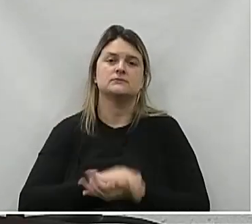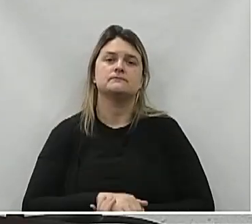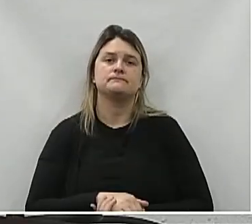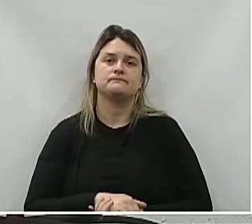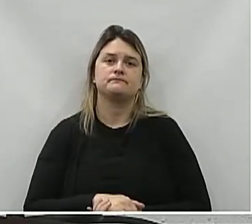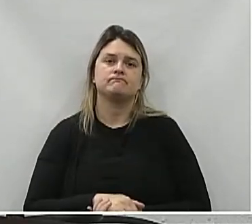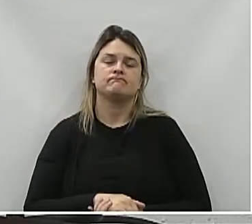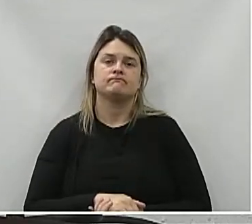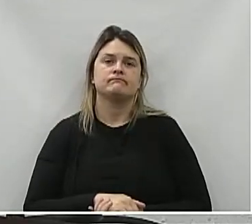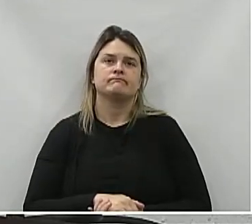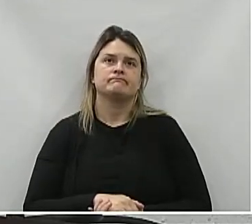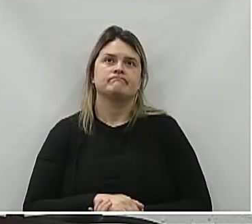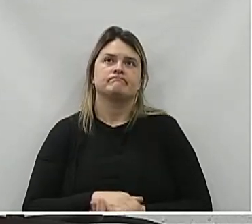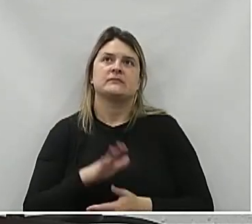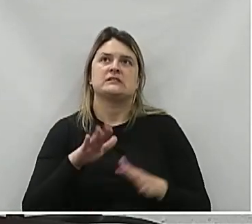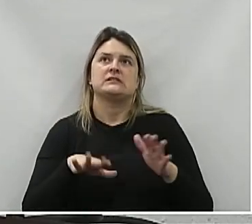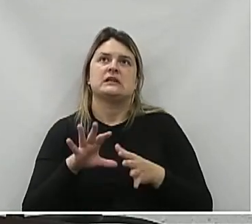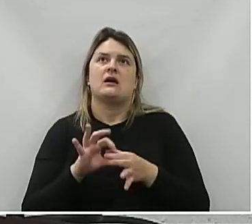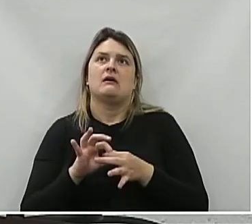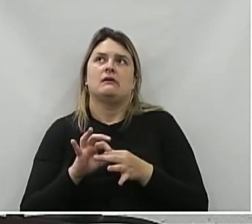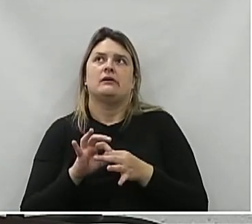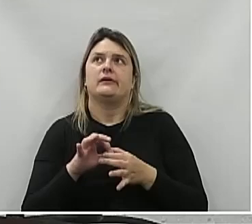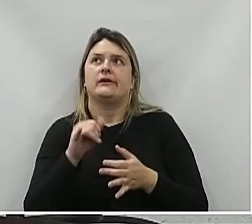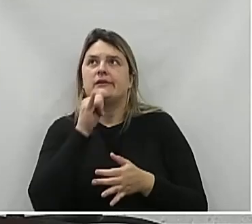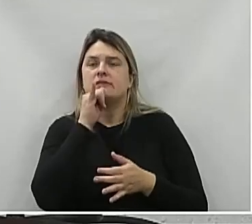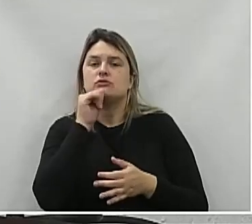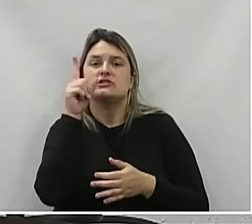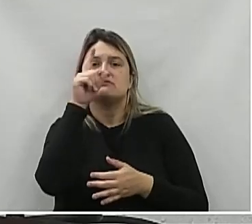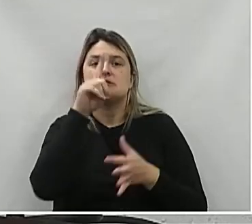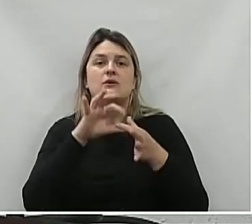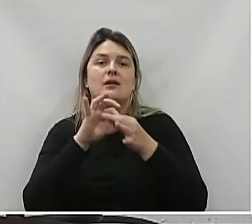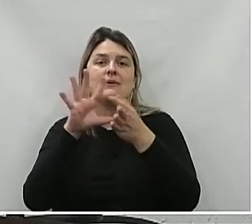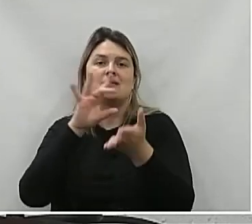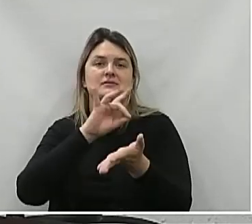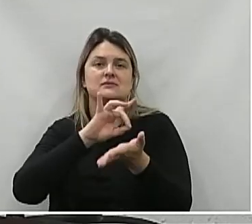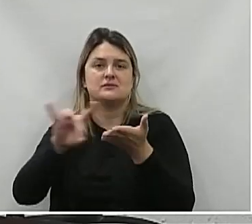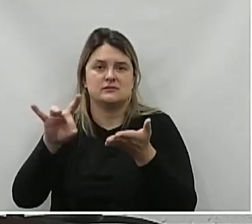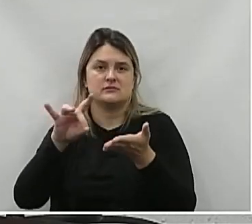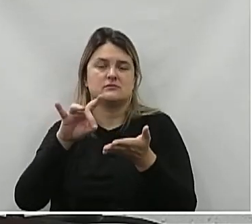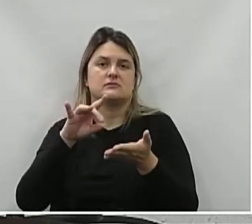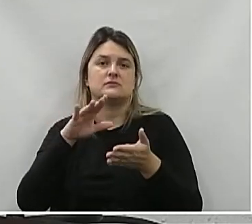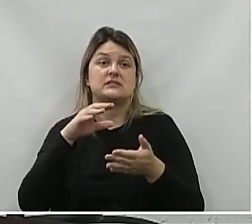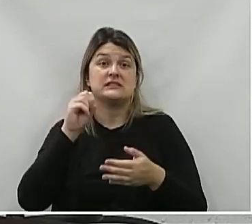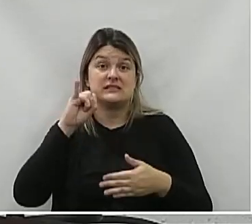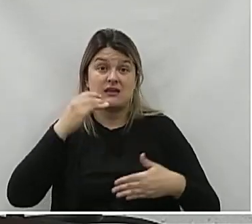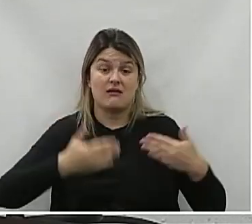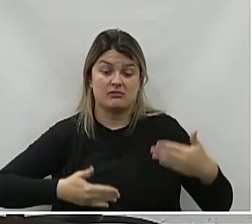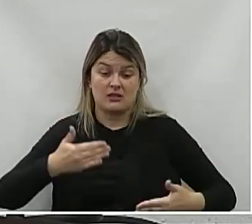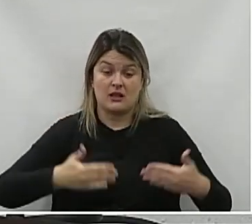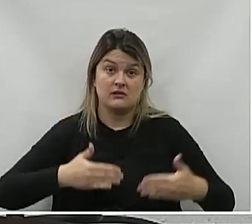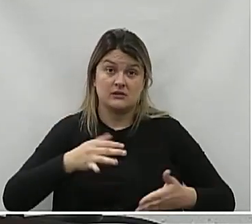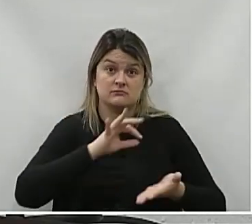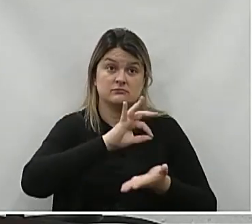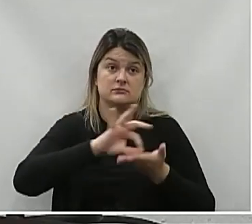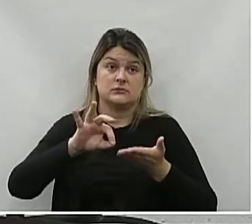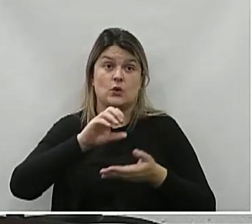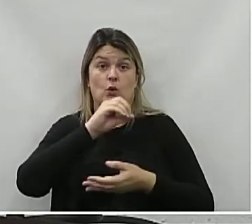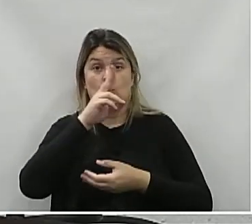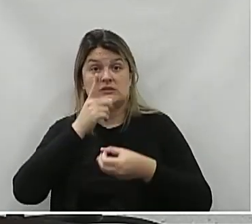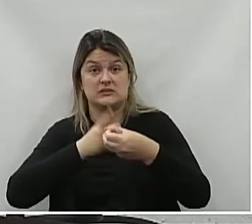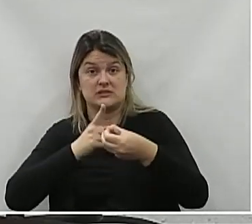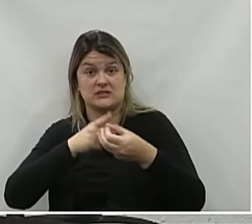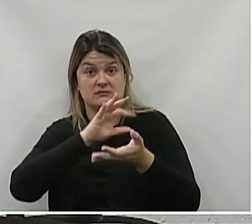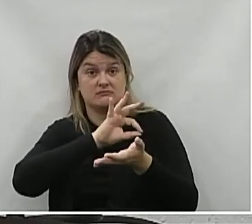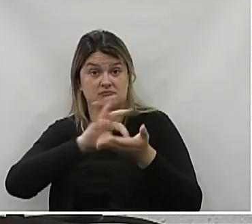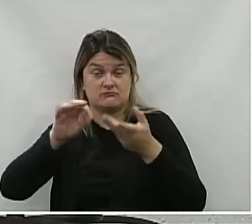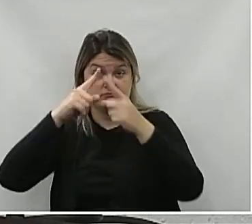uma liberação de uma inscrição, né? Como vocês sabem, se um atleta se inscreve ou se um município se inscreve numa